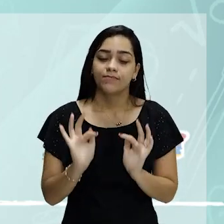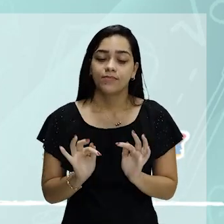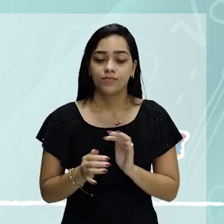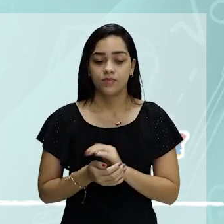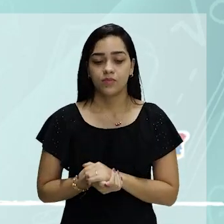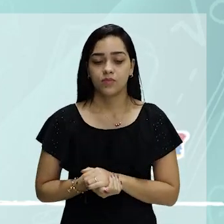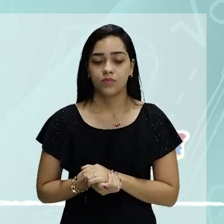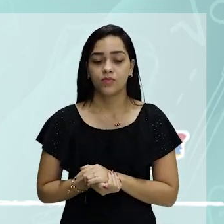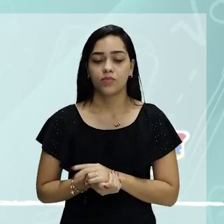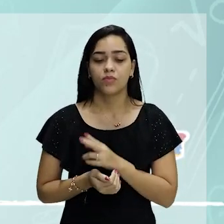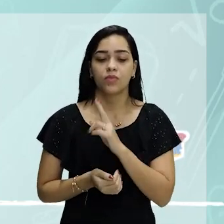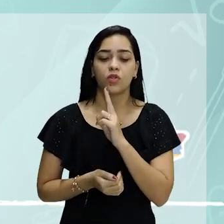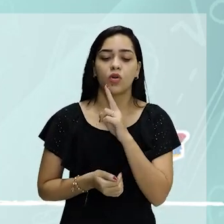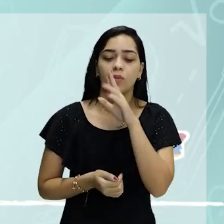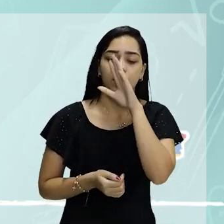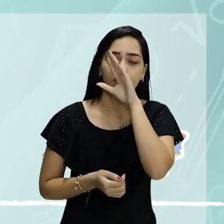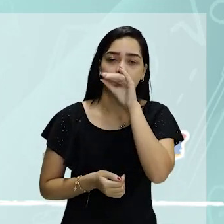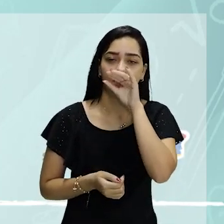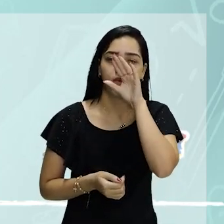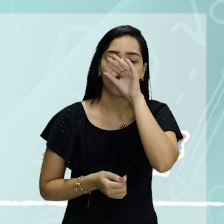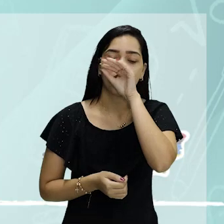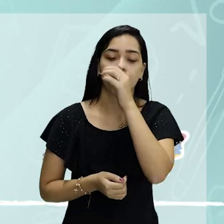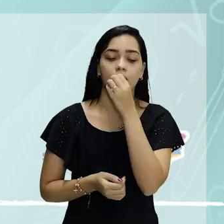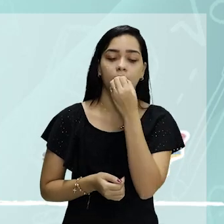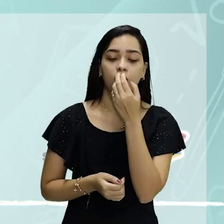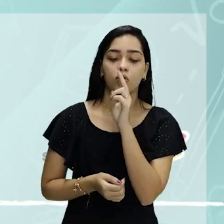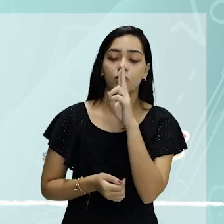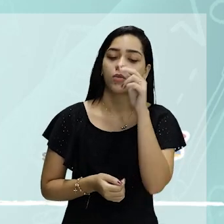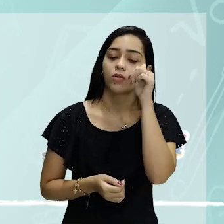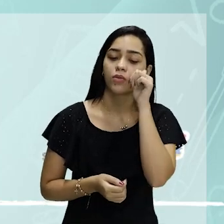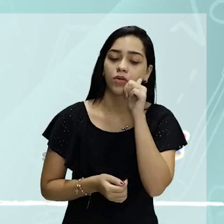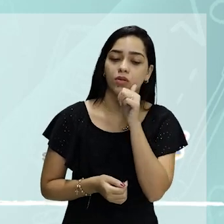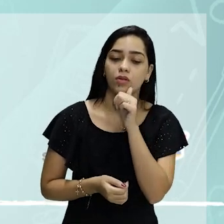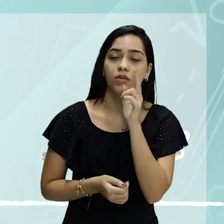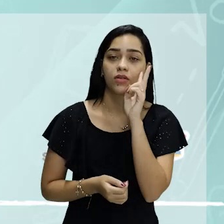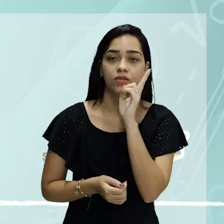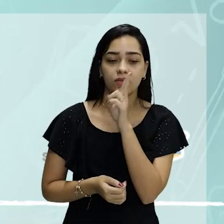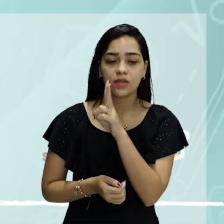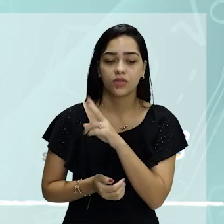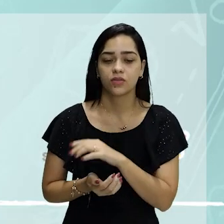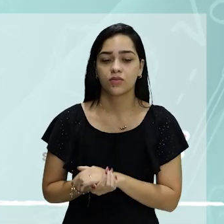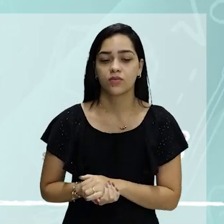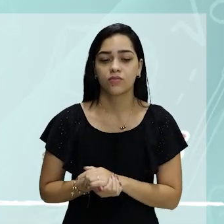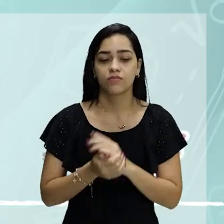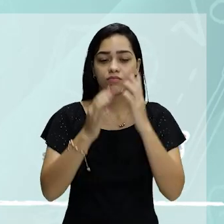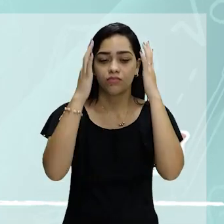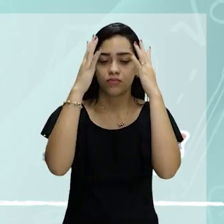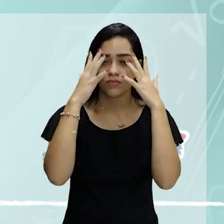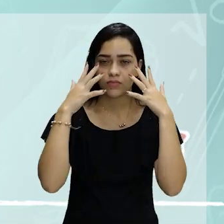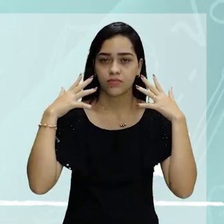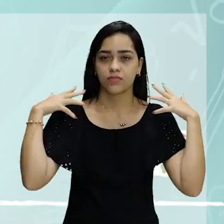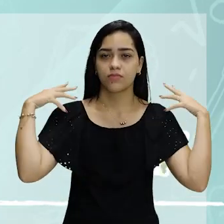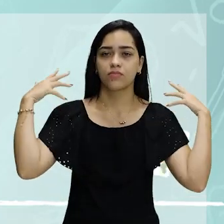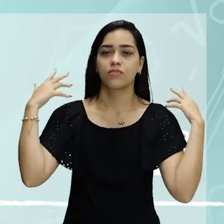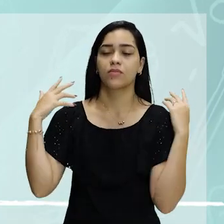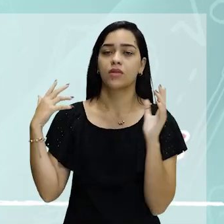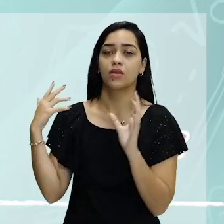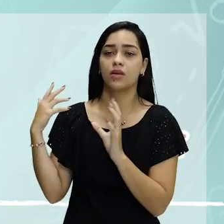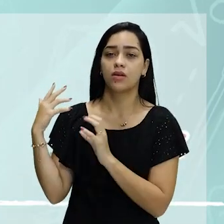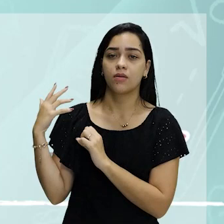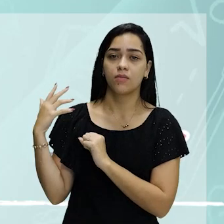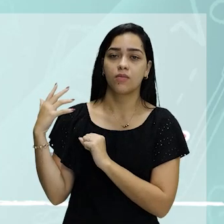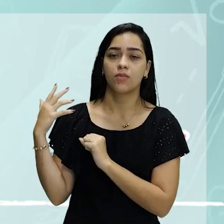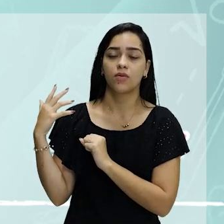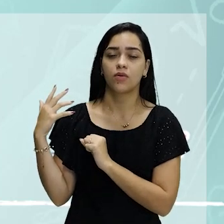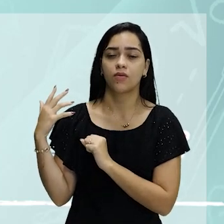um doce nome os lábios meus suspiram, um nome de mulher e vejo lânguida. No véu suave, amorosa sombra,